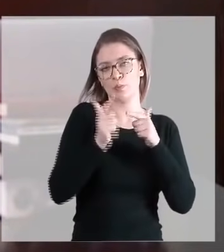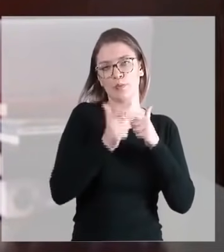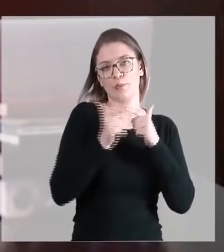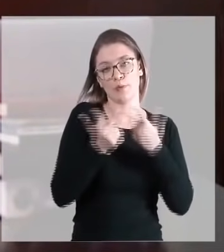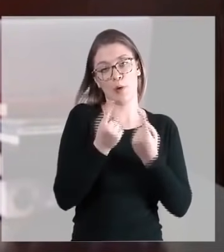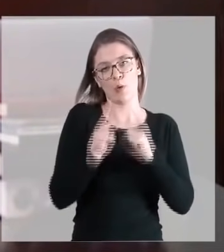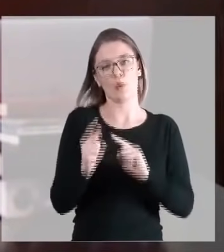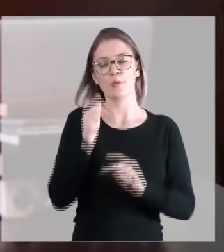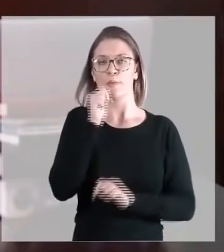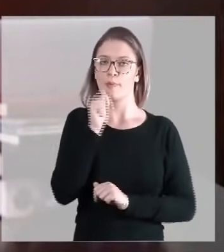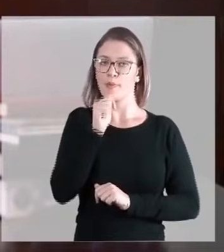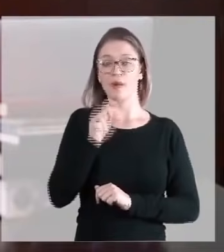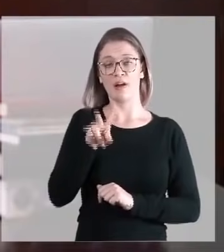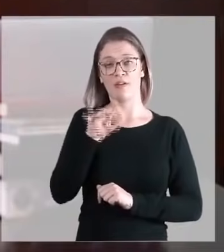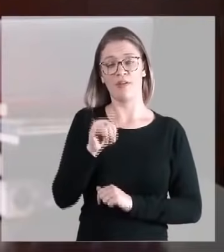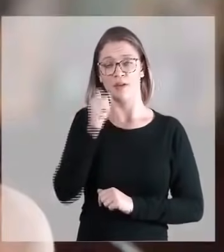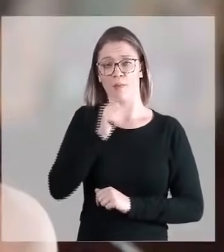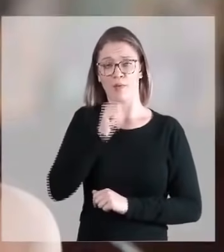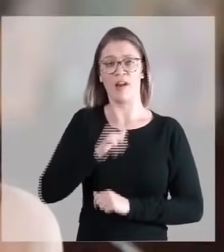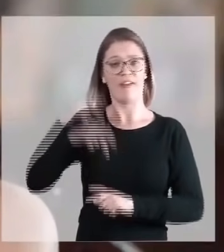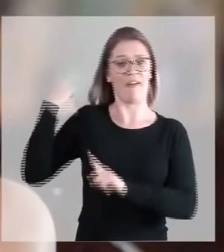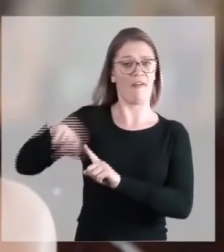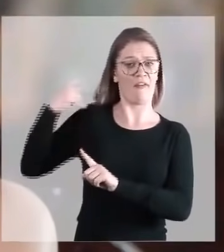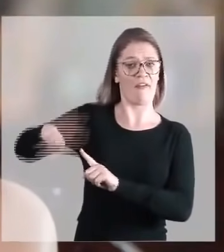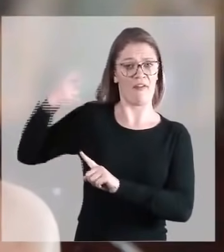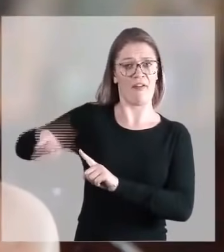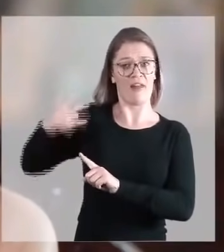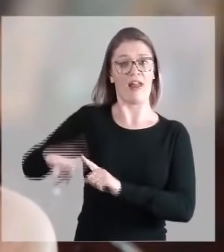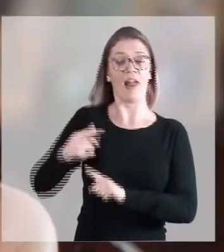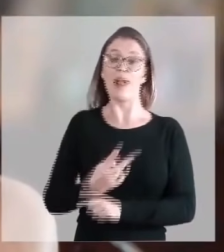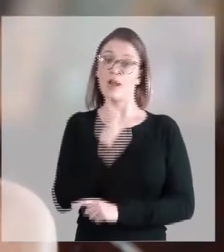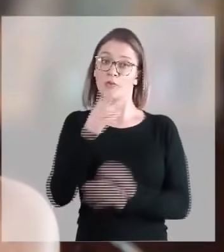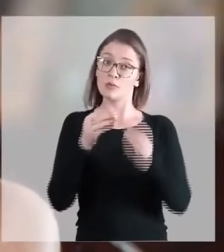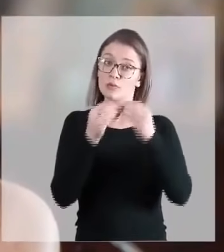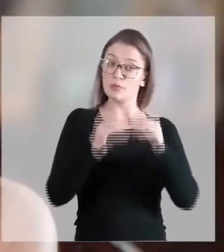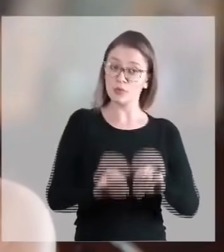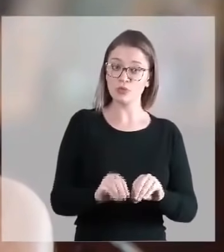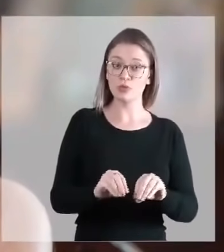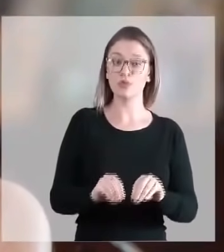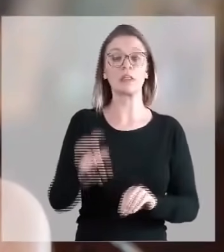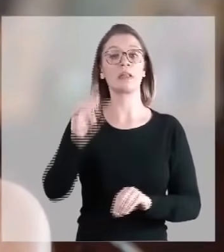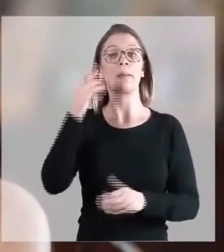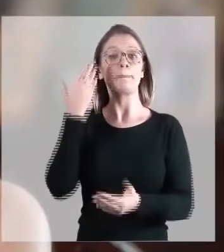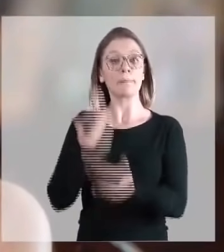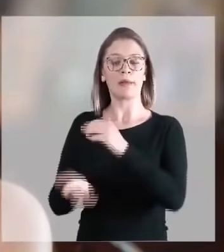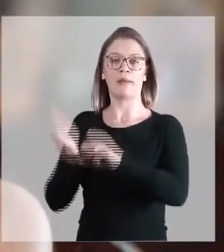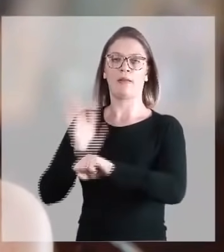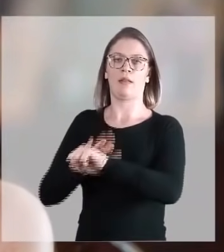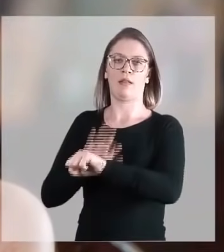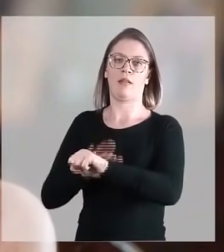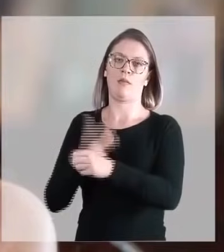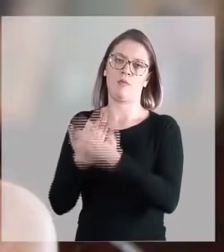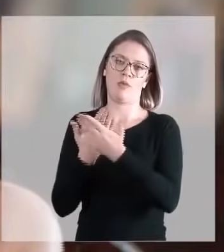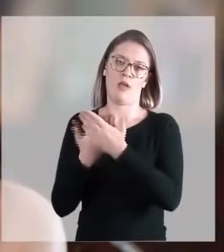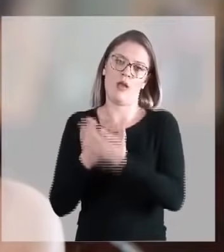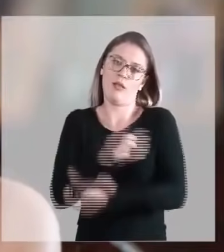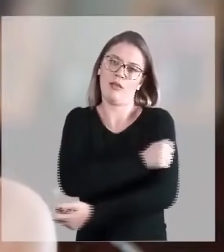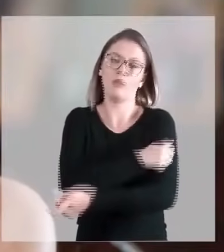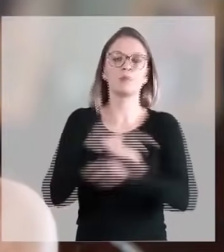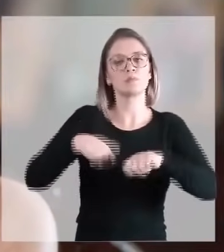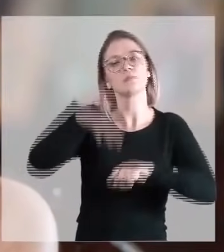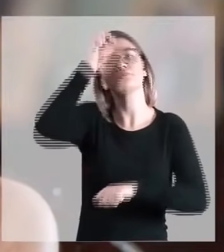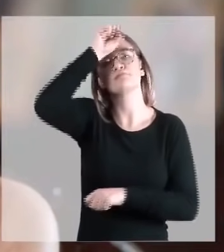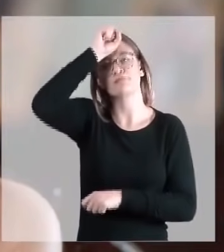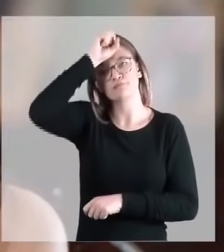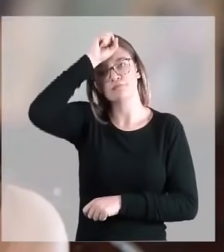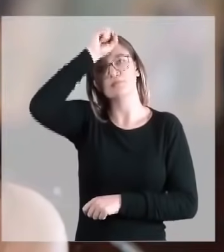uma mulher, né, que vai deixar as mulheres apanharem. São dois prejuízos. Primeiro, porque toma o tempo da aula em que os alunos deveriam estar aprendendo alguma